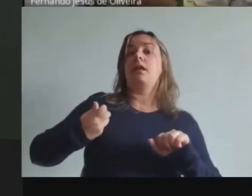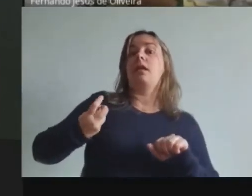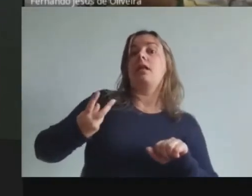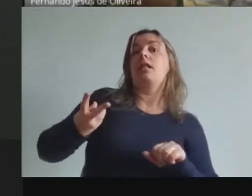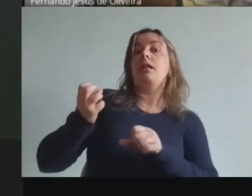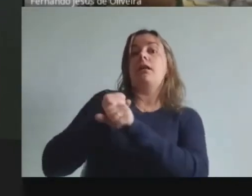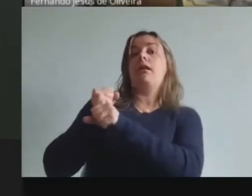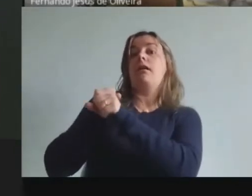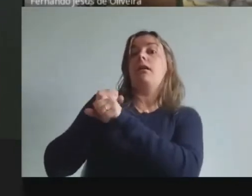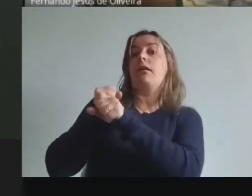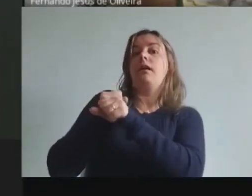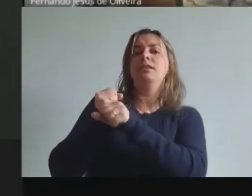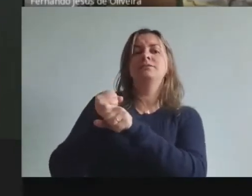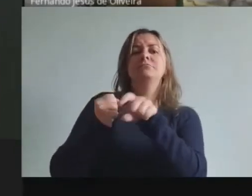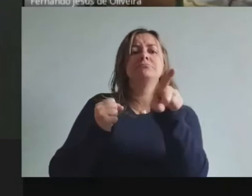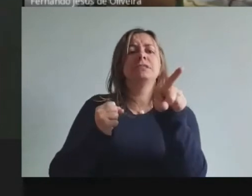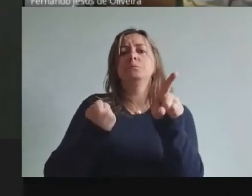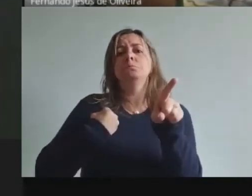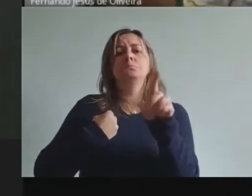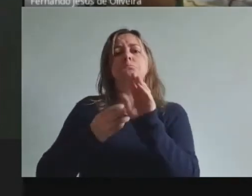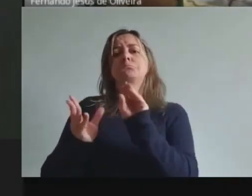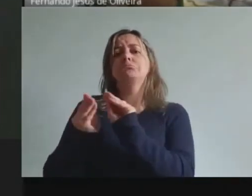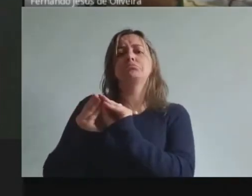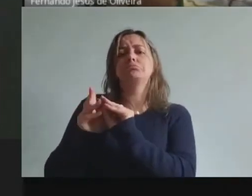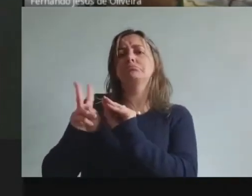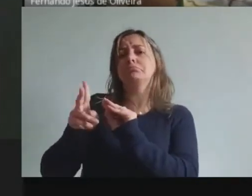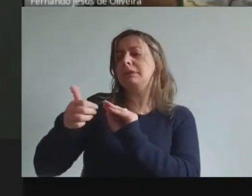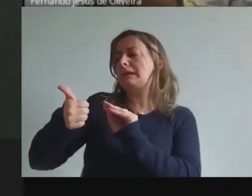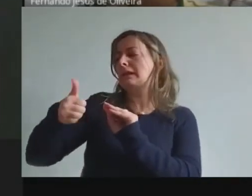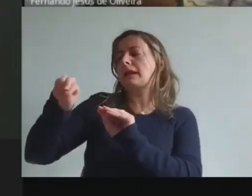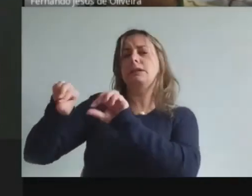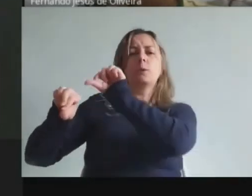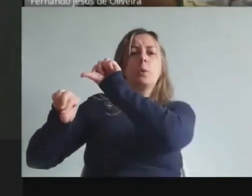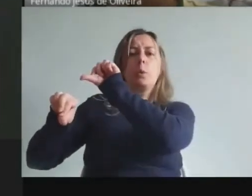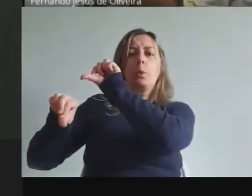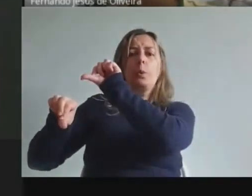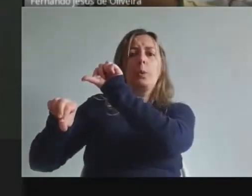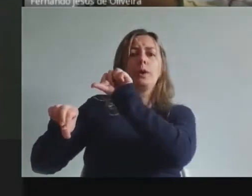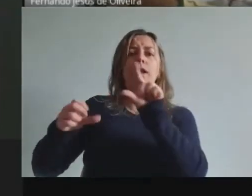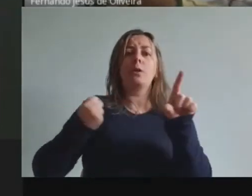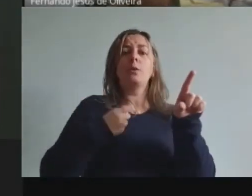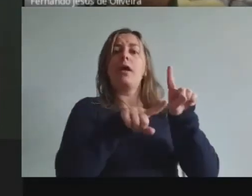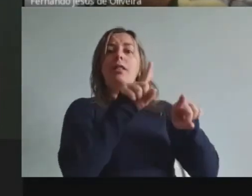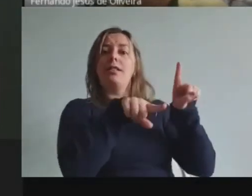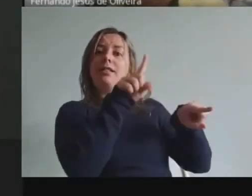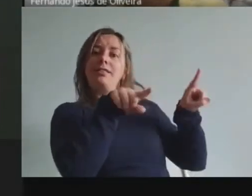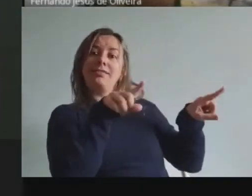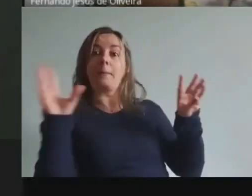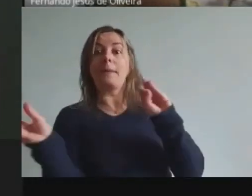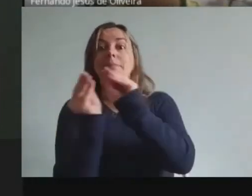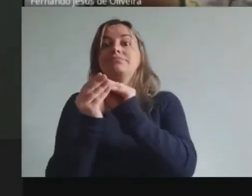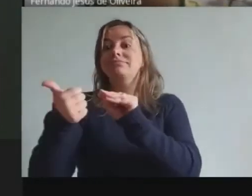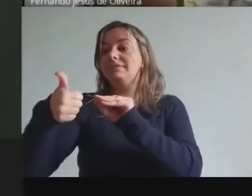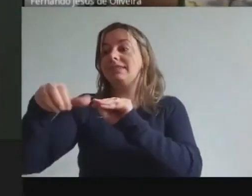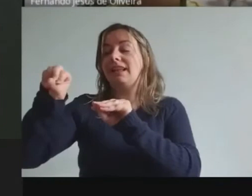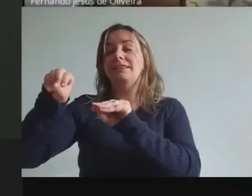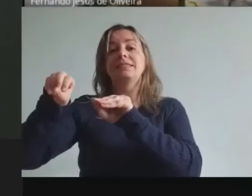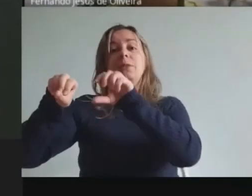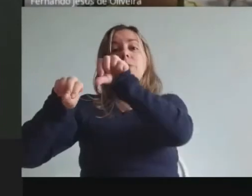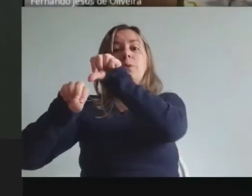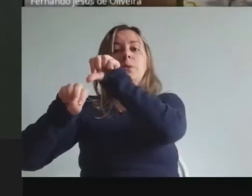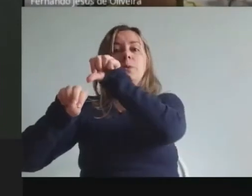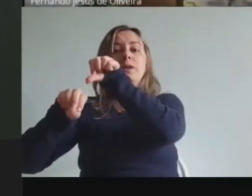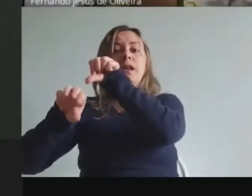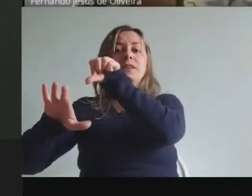vida, não vão alterar tanto assim a ordem de grandeza. Tá? Às vezes uma ordem para cima, uma ordem